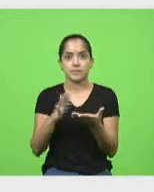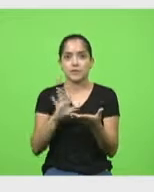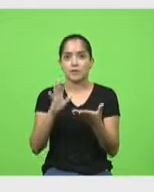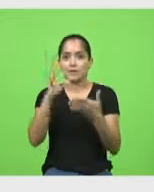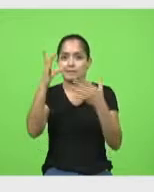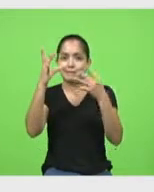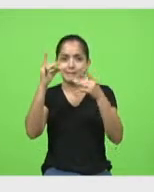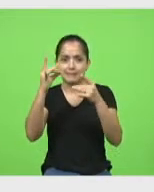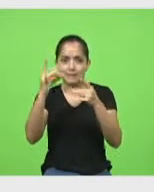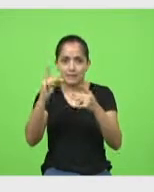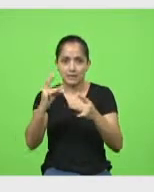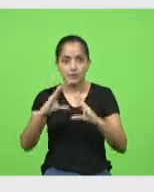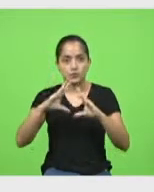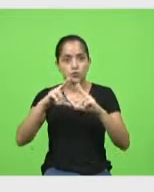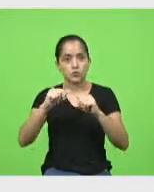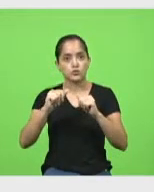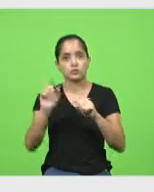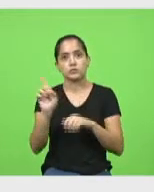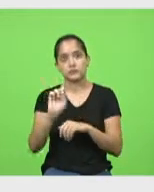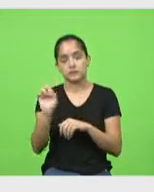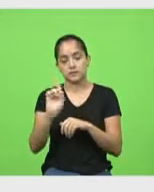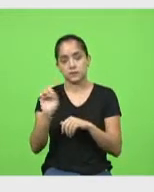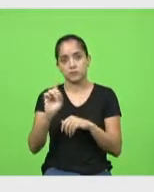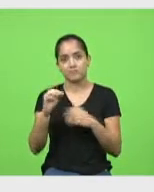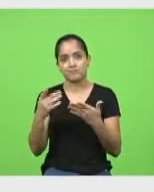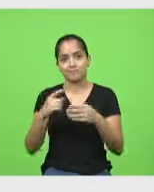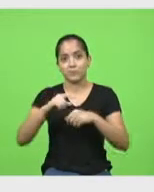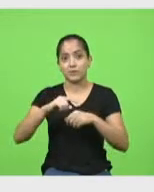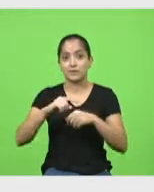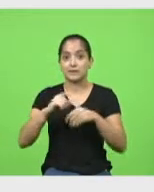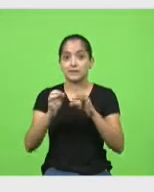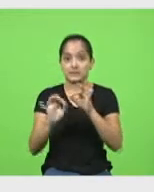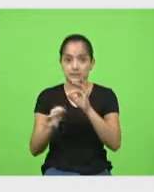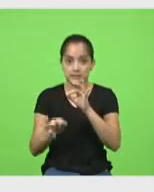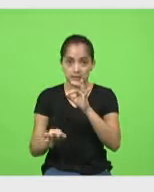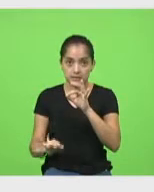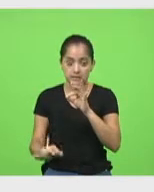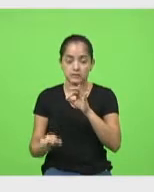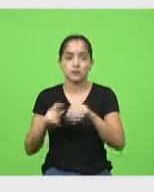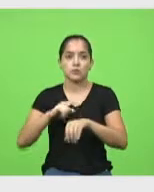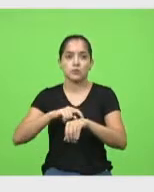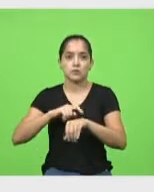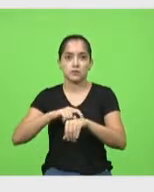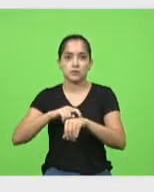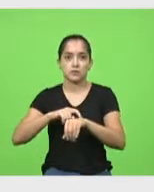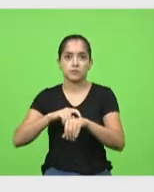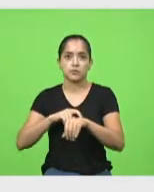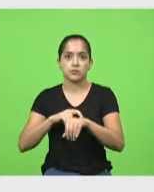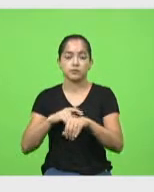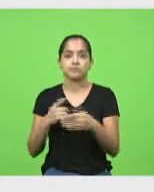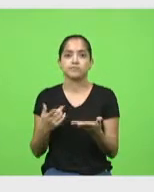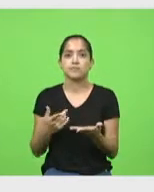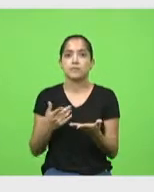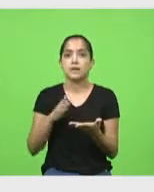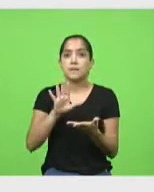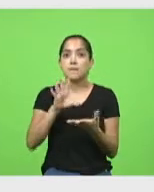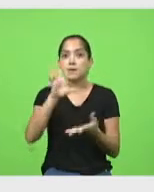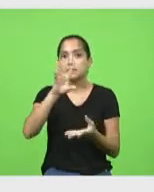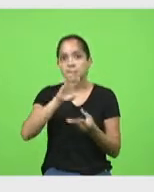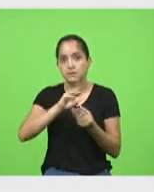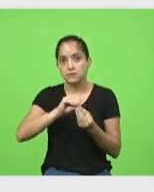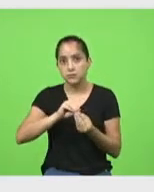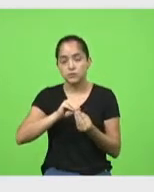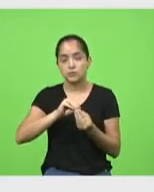detalhar todos eles, porque demandaria um tempo superior ao tempo que eu tenho disponível. Mas, em resumo,